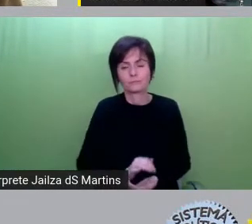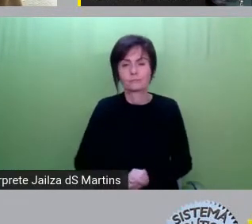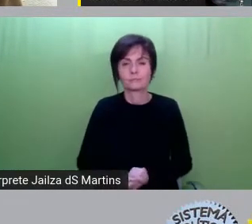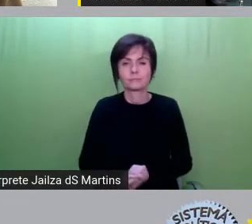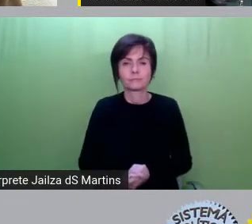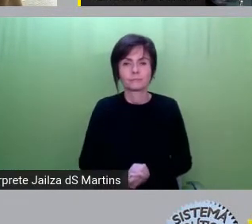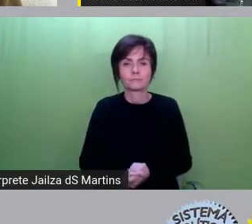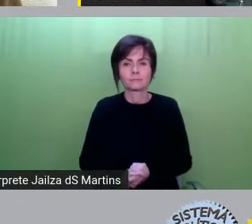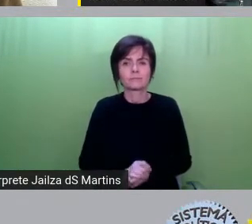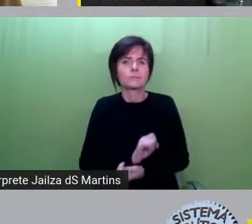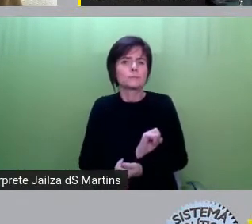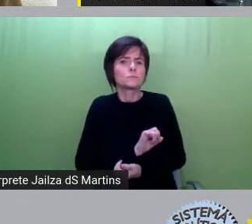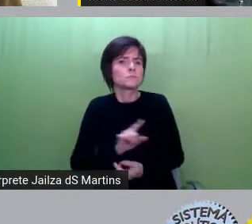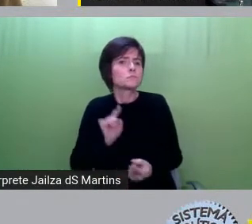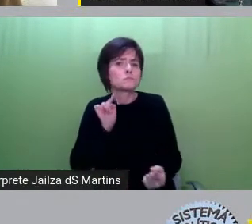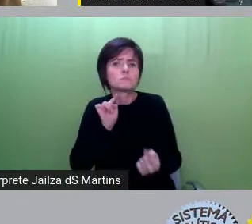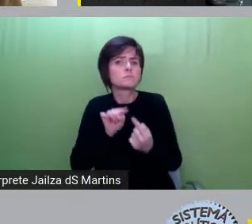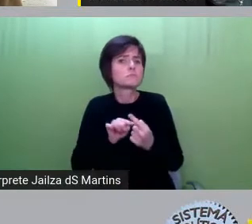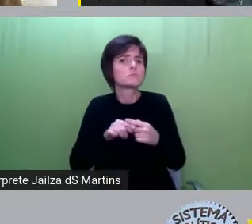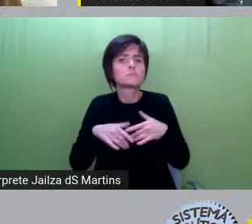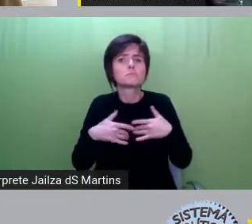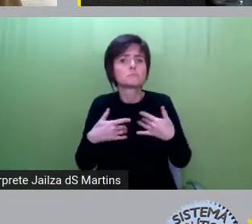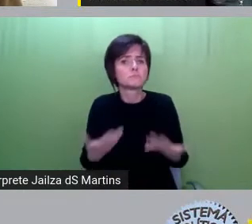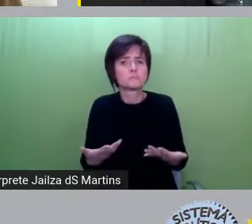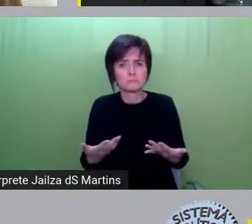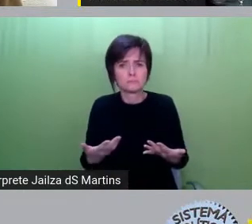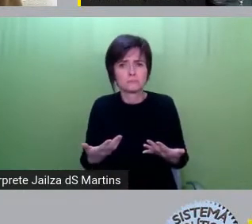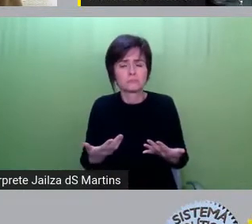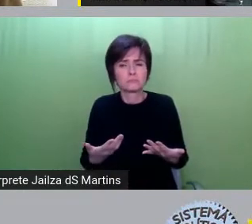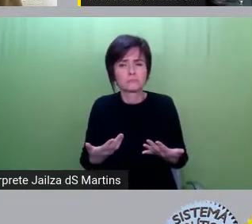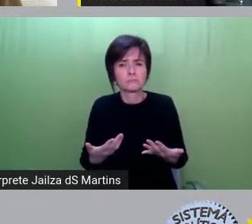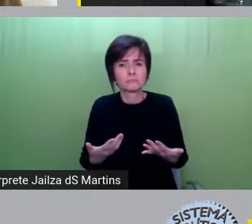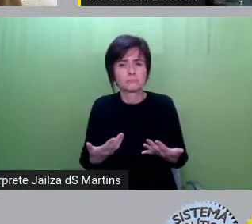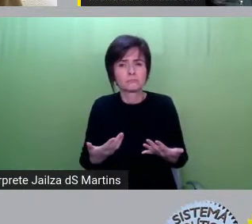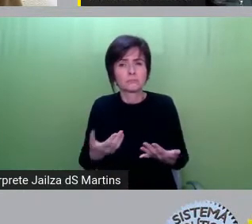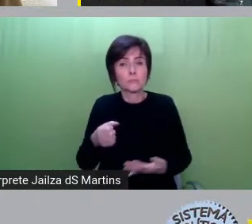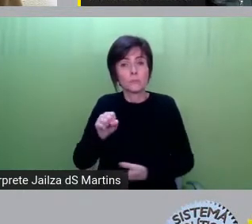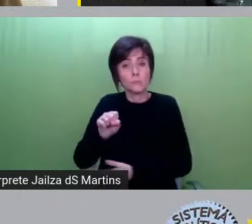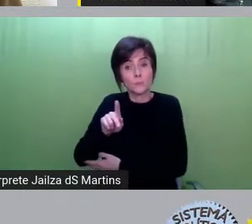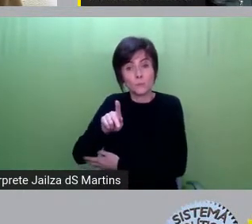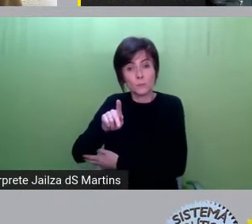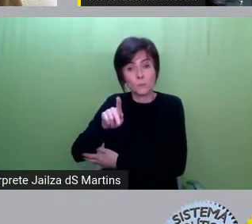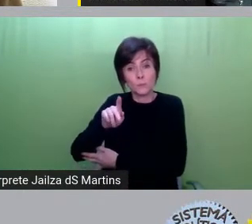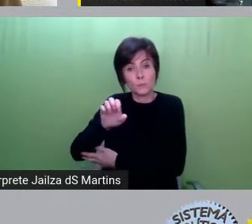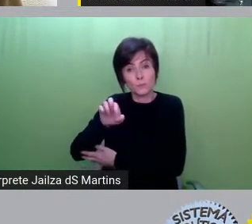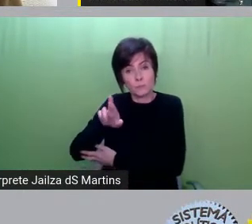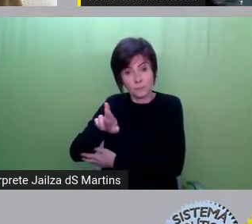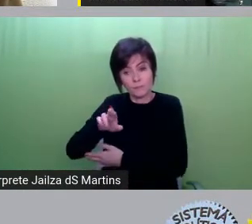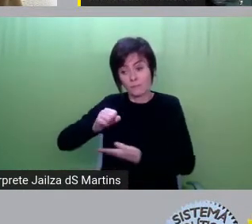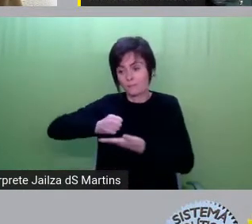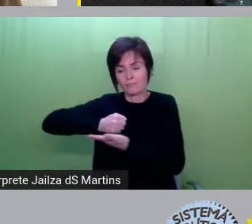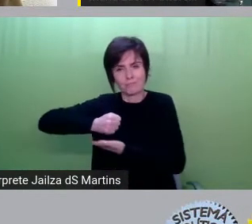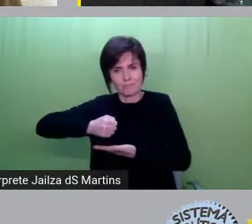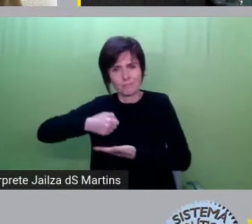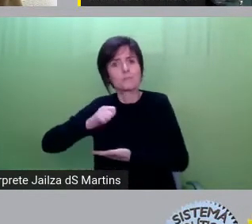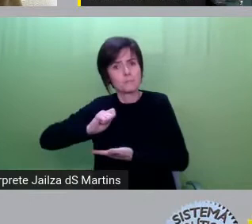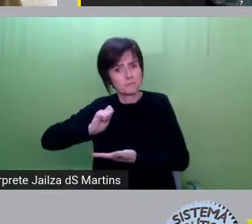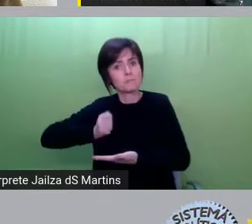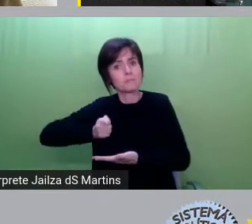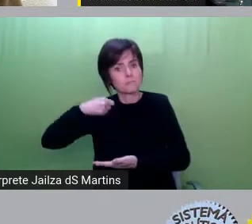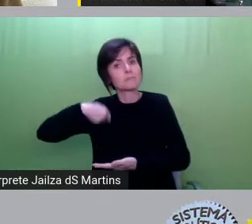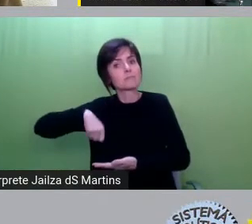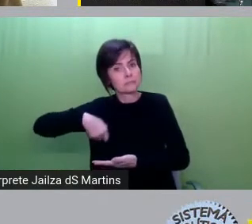Bom, qual é a função disso? É que o superávit primário tem que servir para pagar os juros